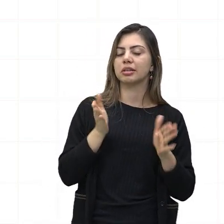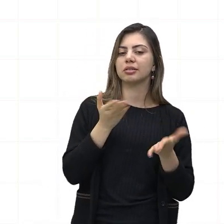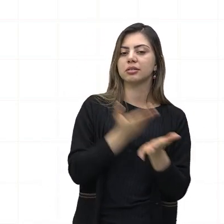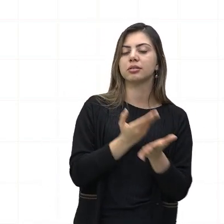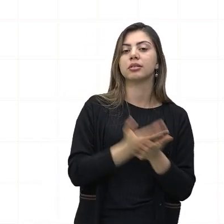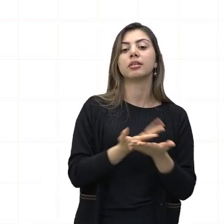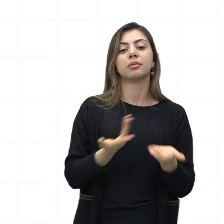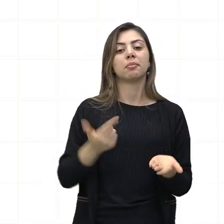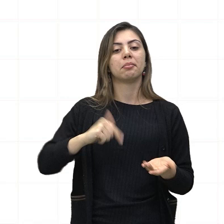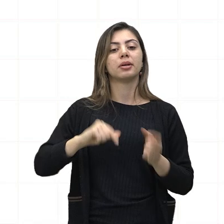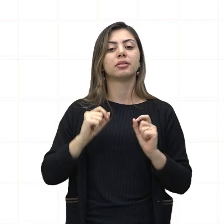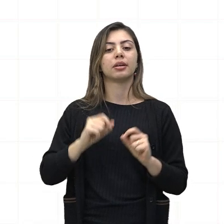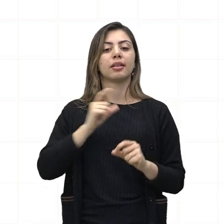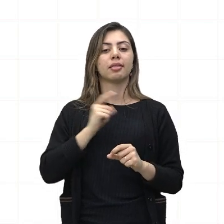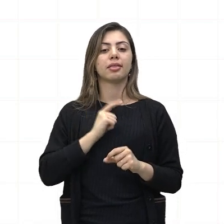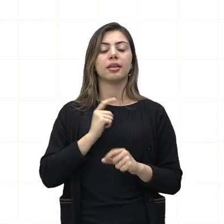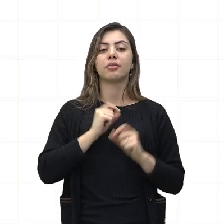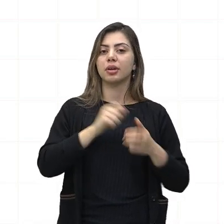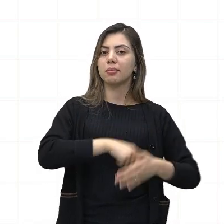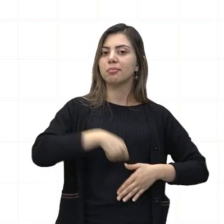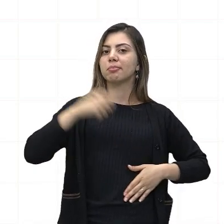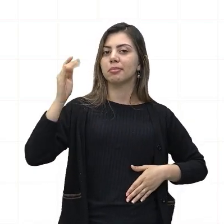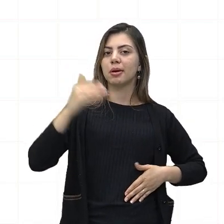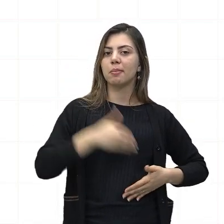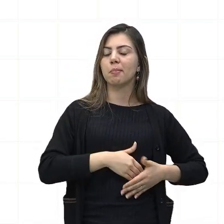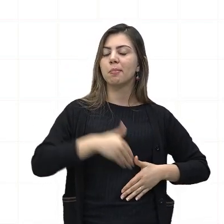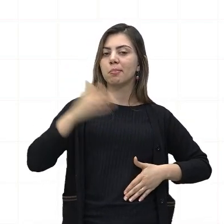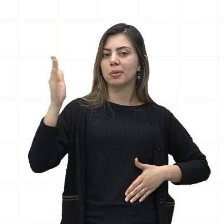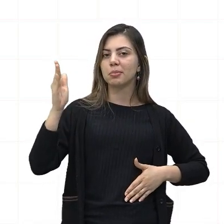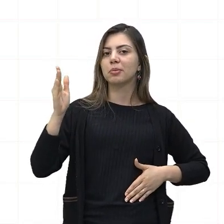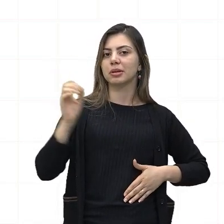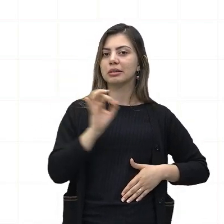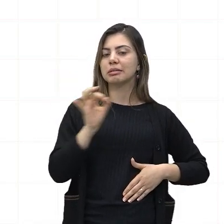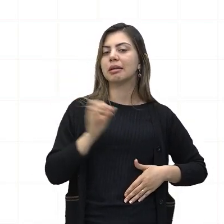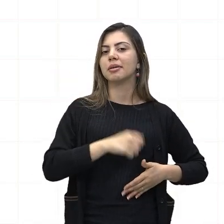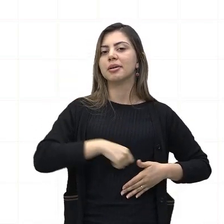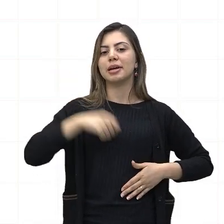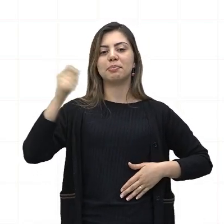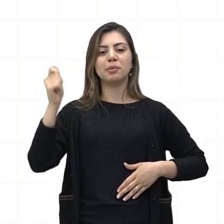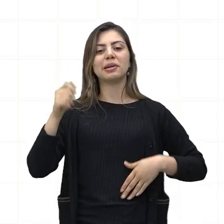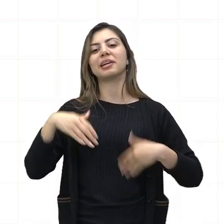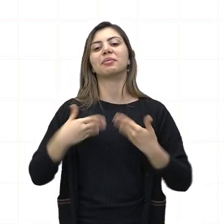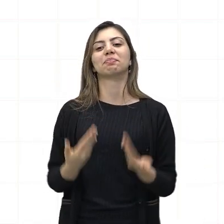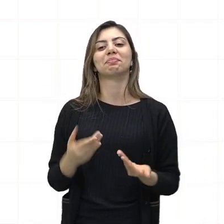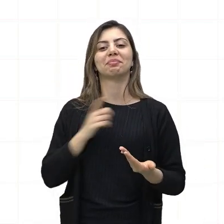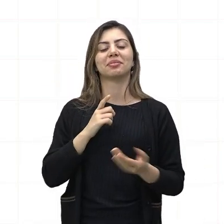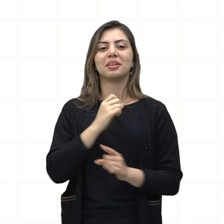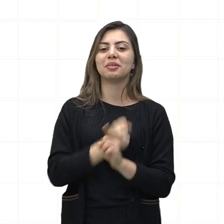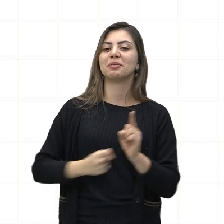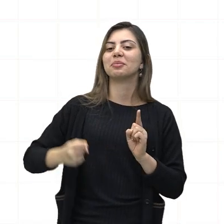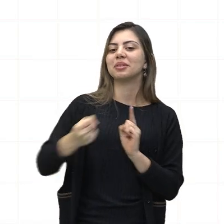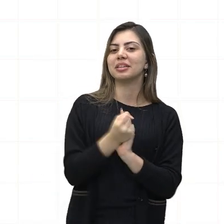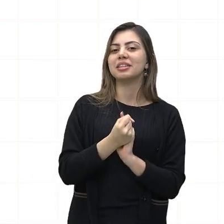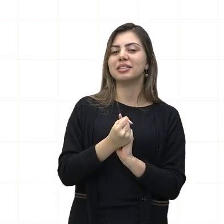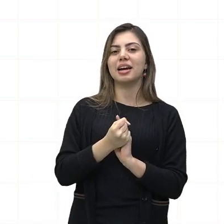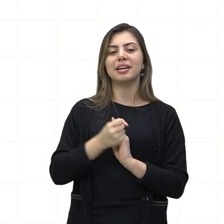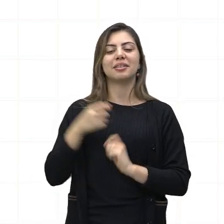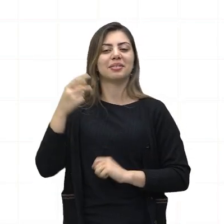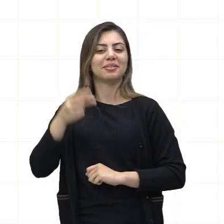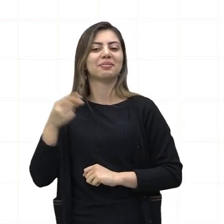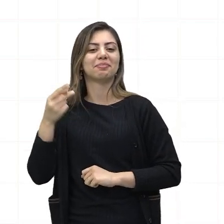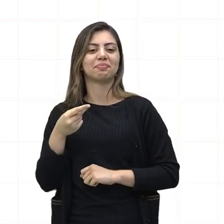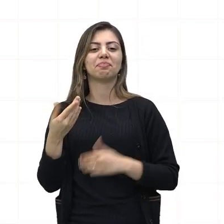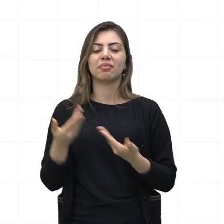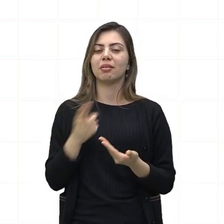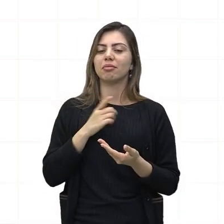proclamação da República substituindo todo aquele período, tá bom? Foi marcado por diversas mudanças sociais, políticas e econômicas. No